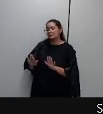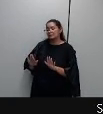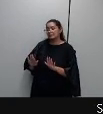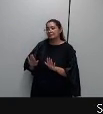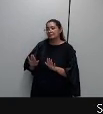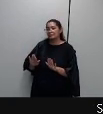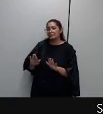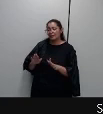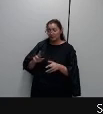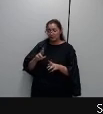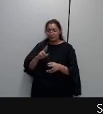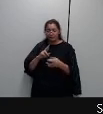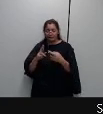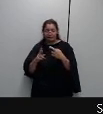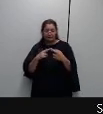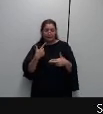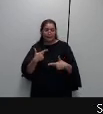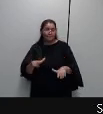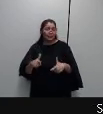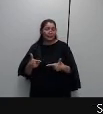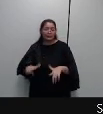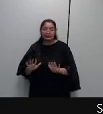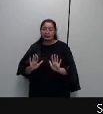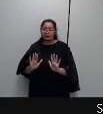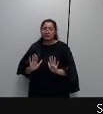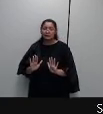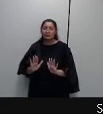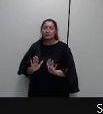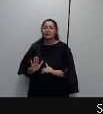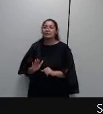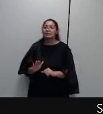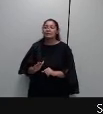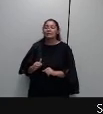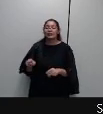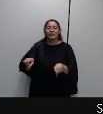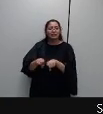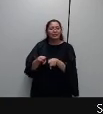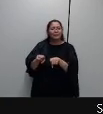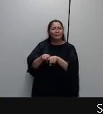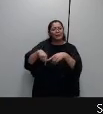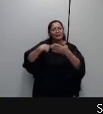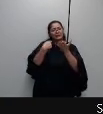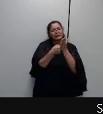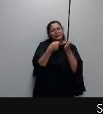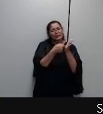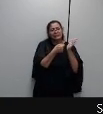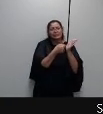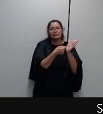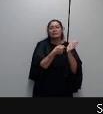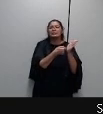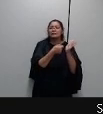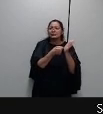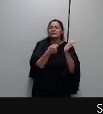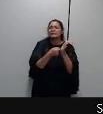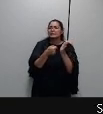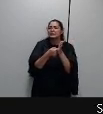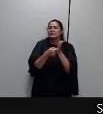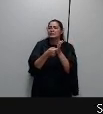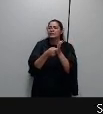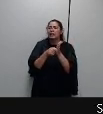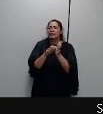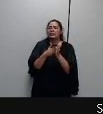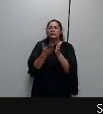repetitivo para dizer e ela também te aplica em tese a a dívida não-tributária